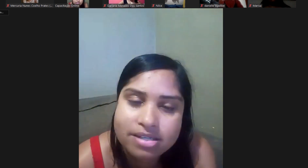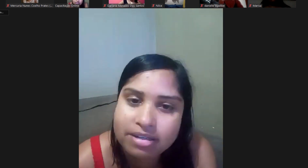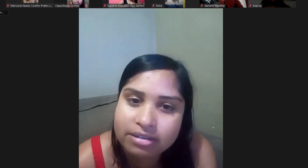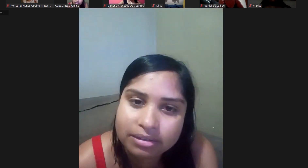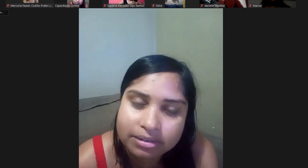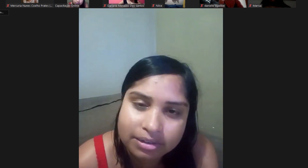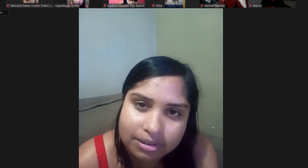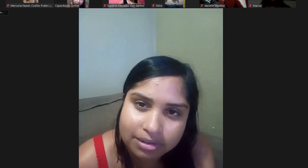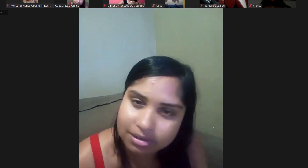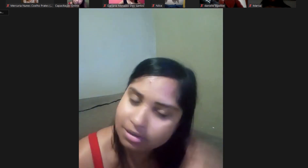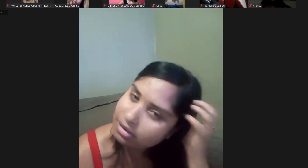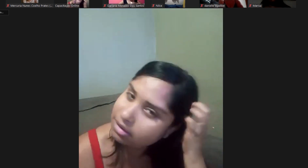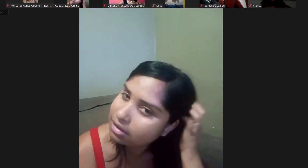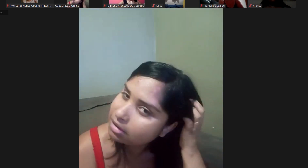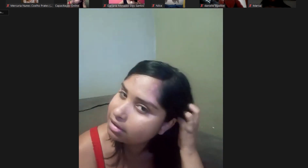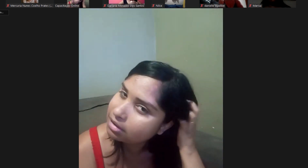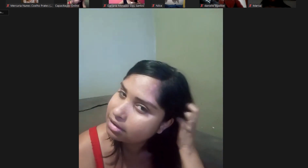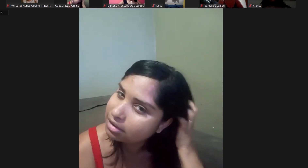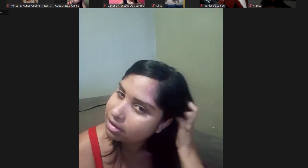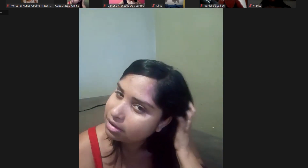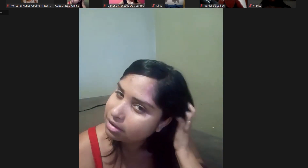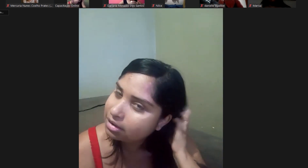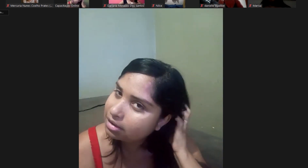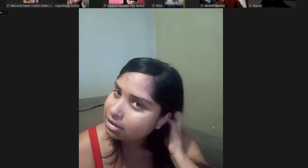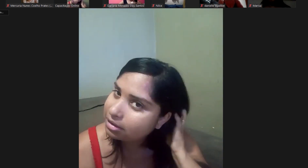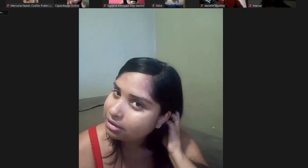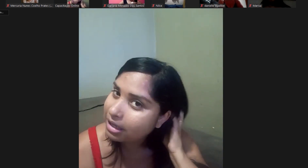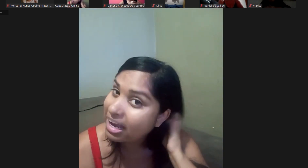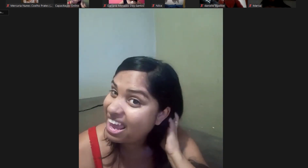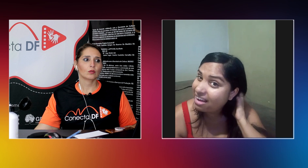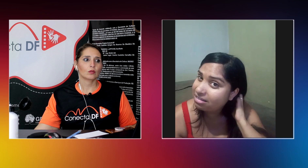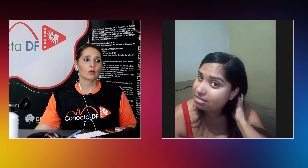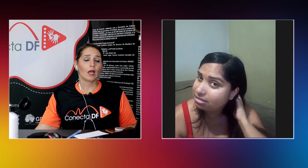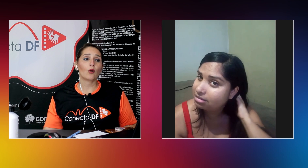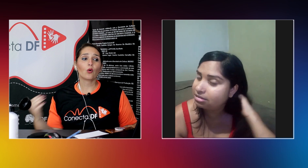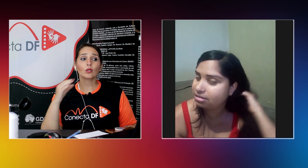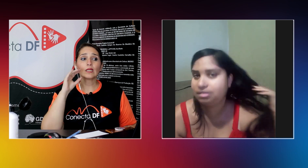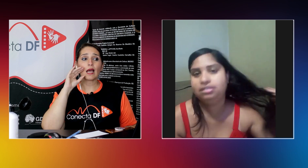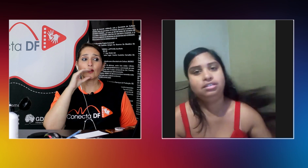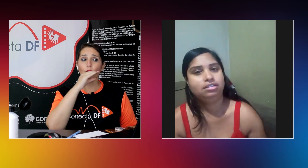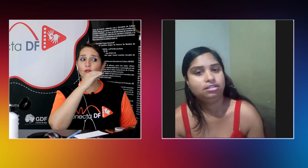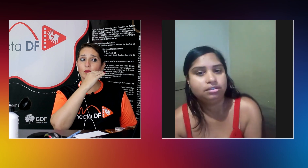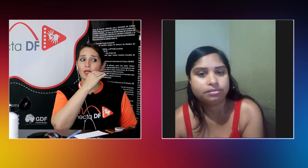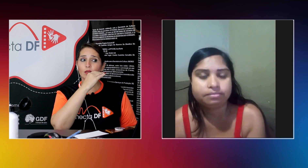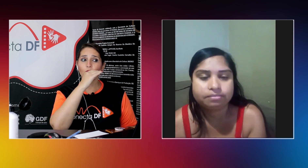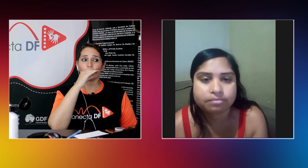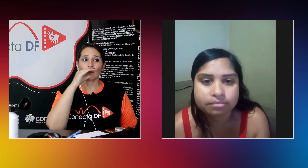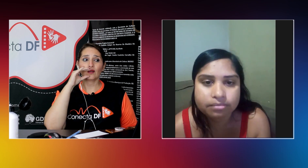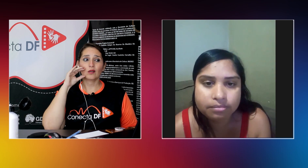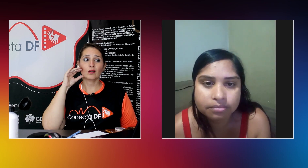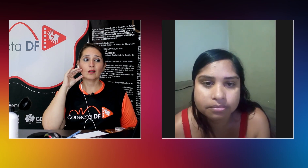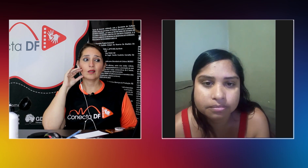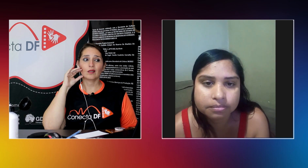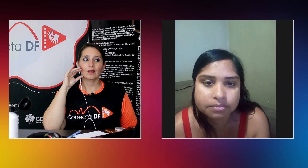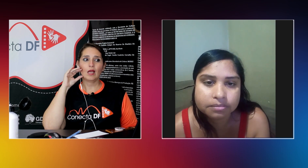conhecia. De adulto? É. É o contrário o movimento, ó.